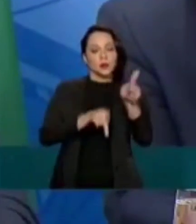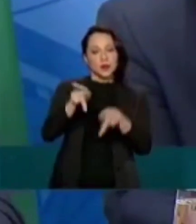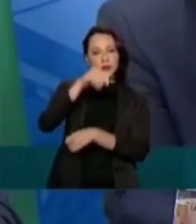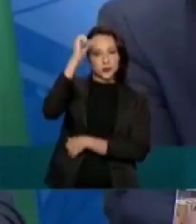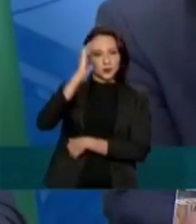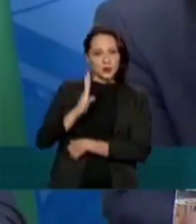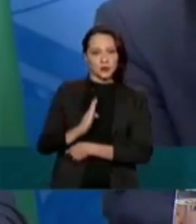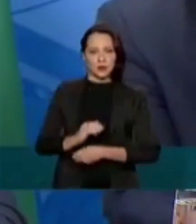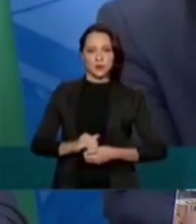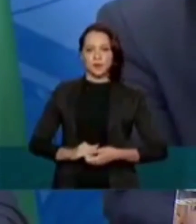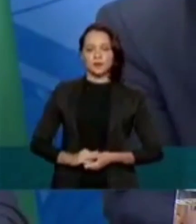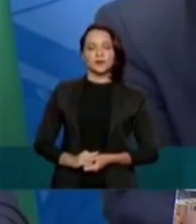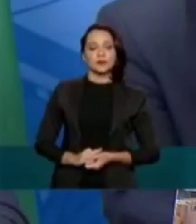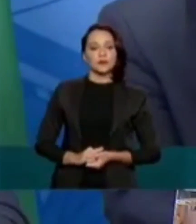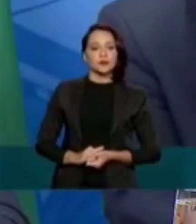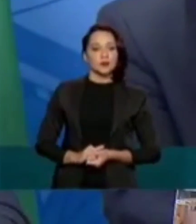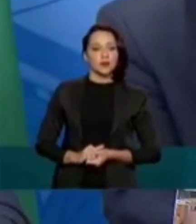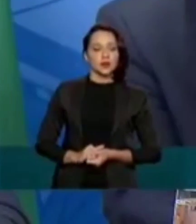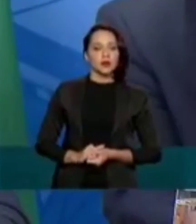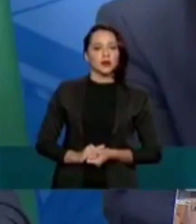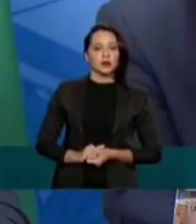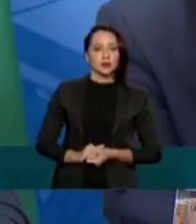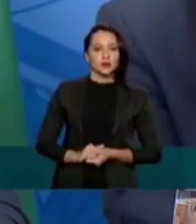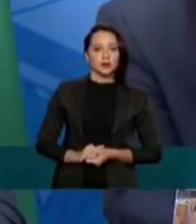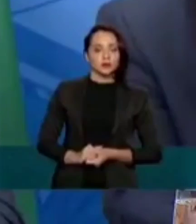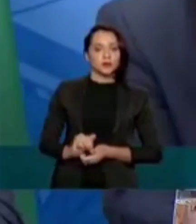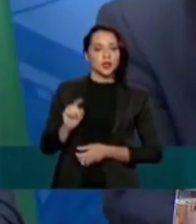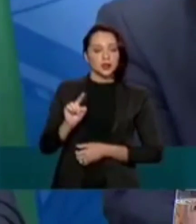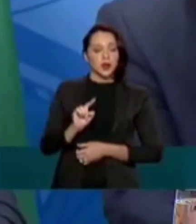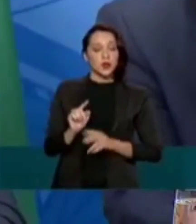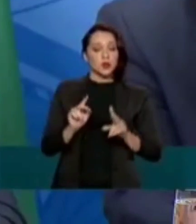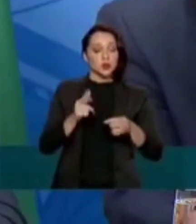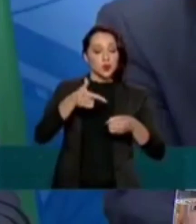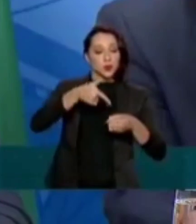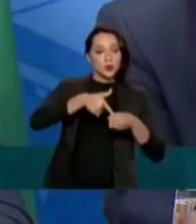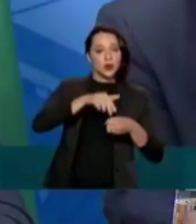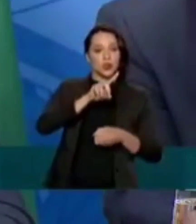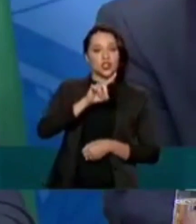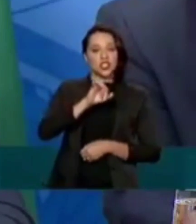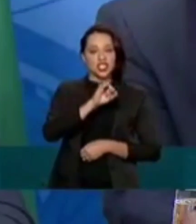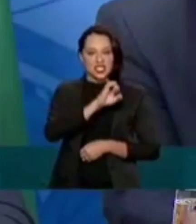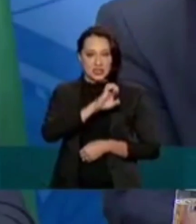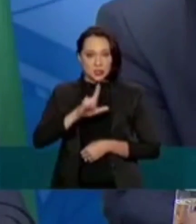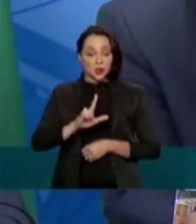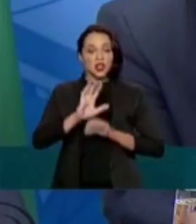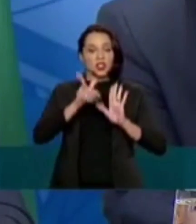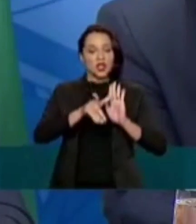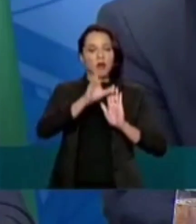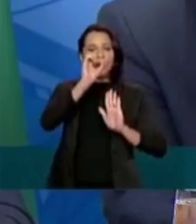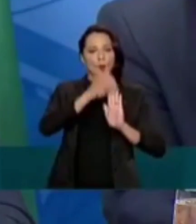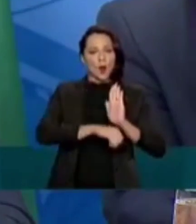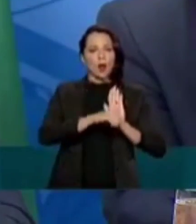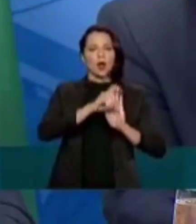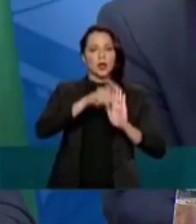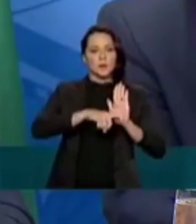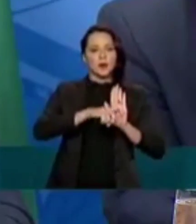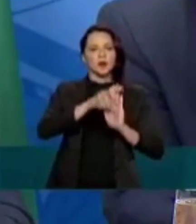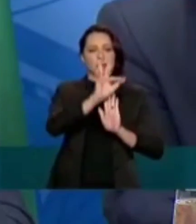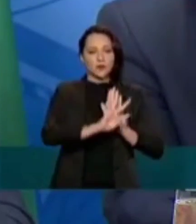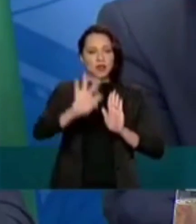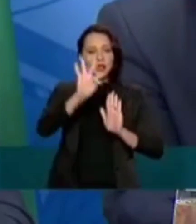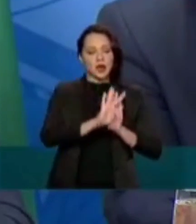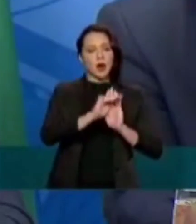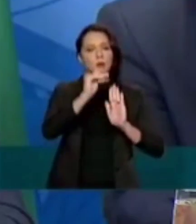brasileiros. No tocante ao diesel, nós já zeramos o imposto federal do mesmo,